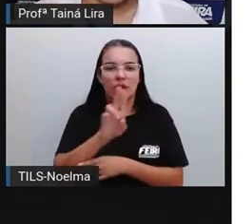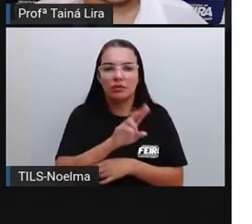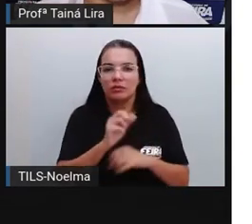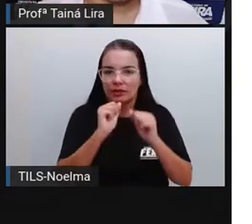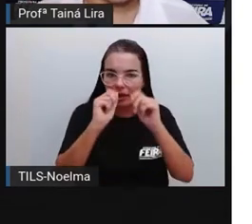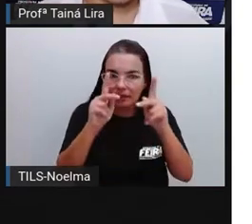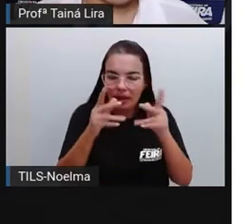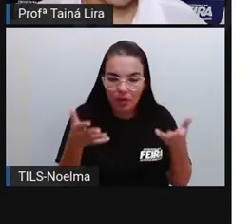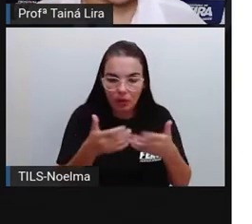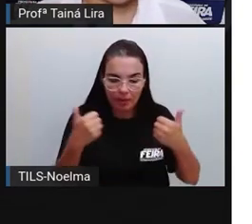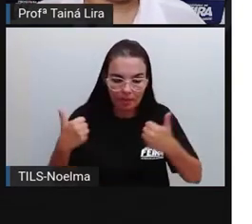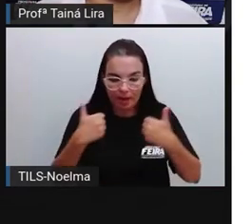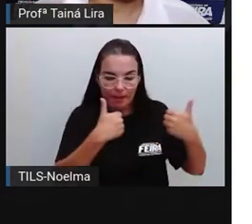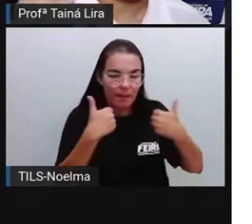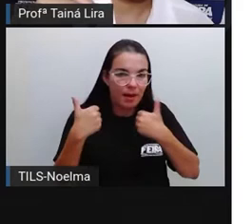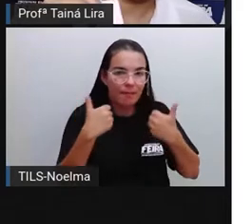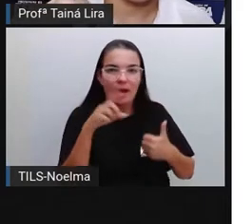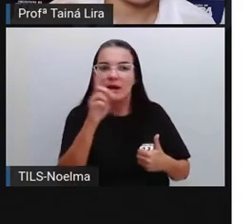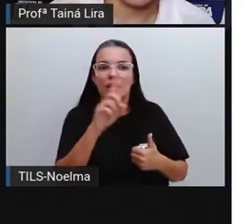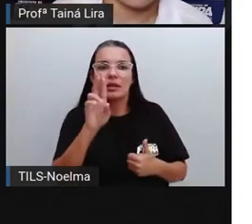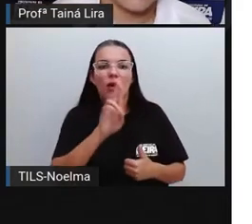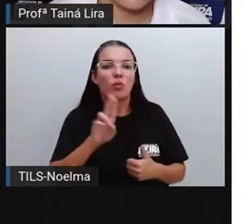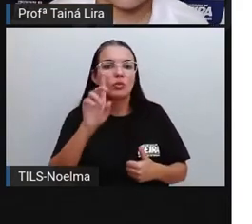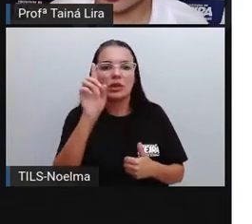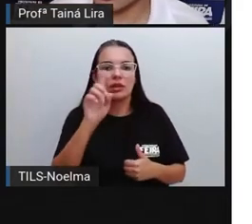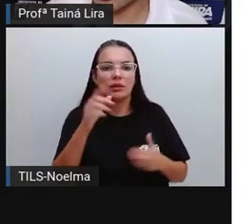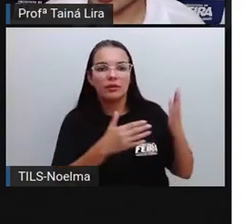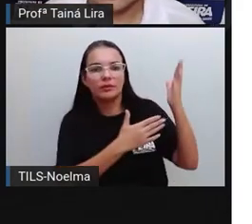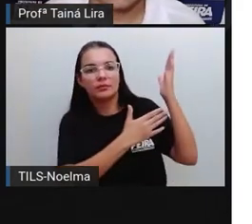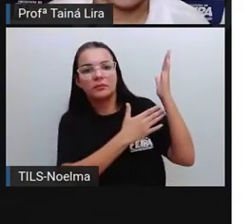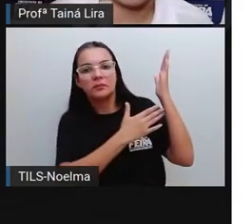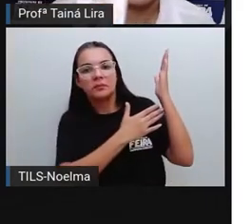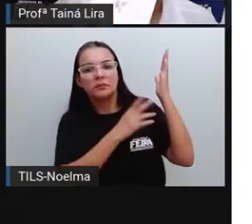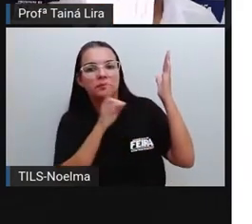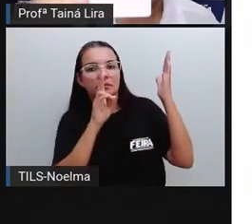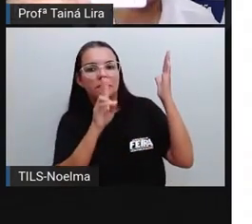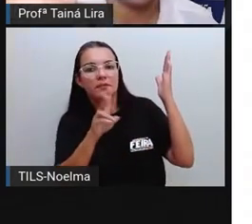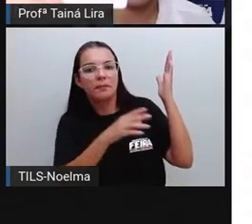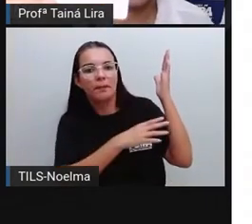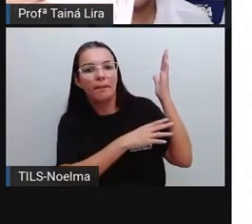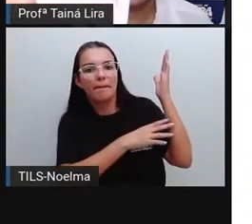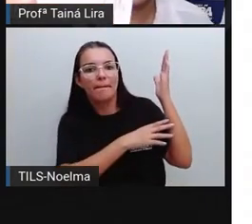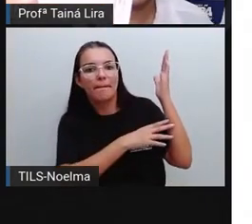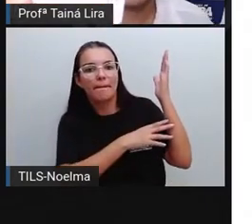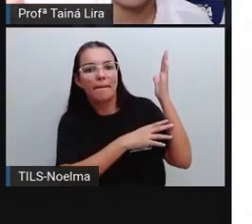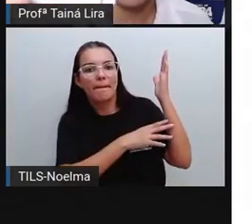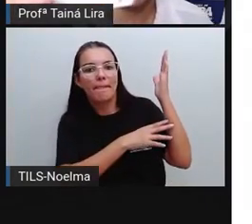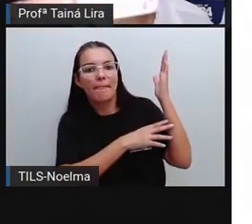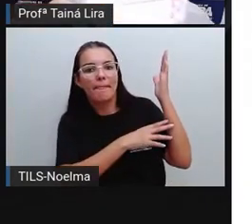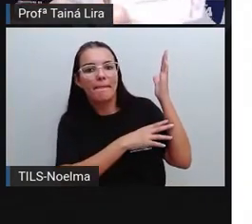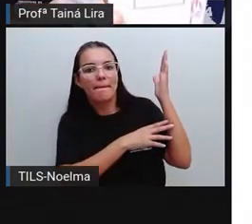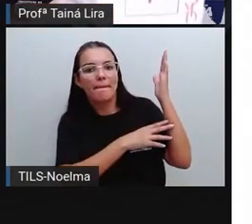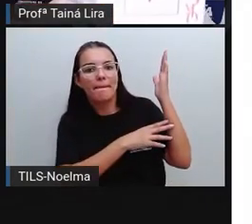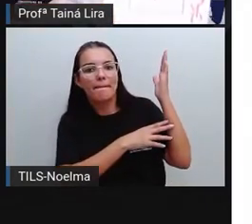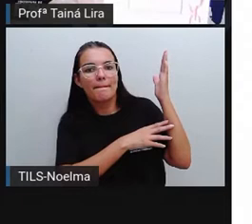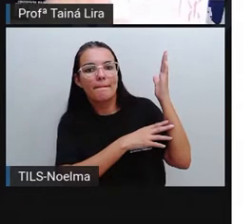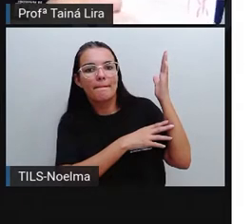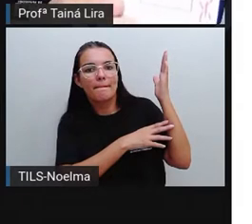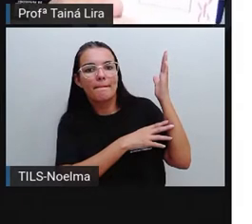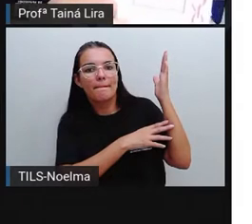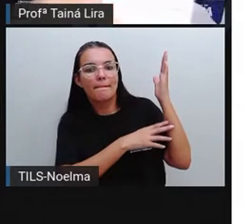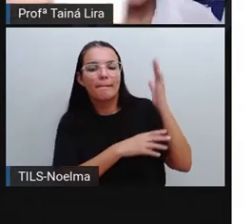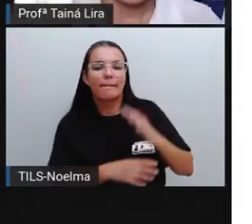utilizar no jogo da batalha. Essa é a carta coringa. Geralmente, cada jogo vem com duas cartas coringa, ó.